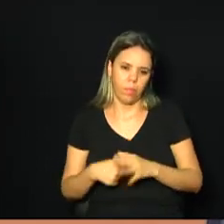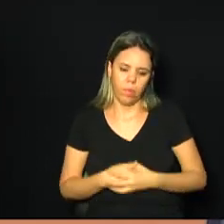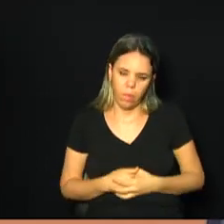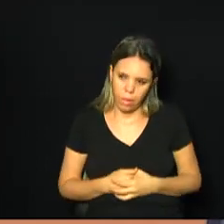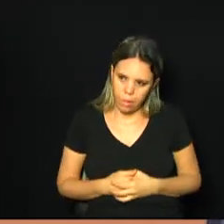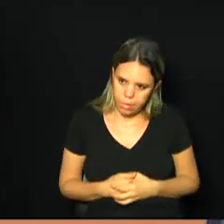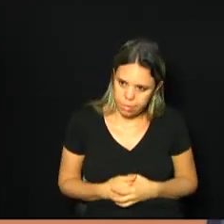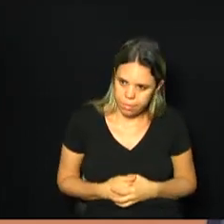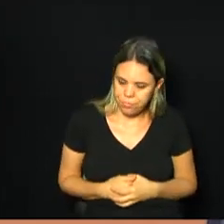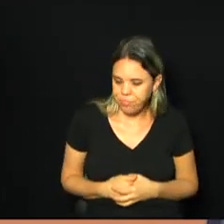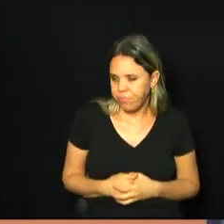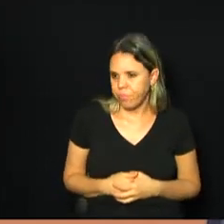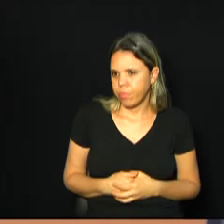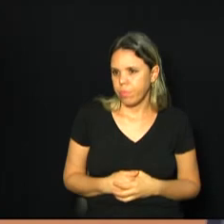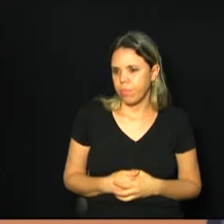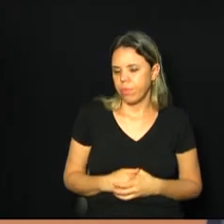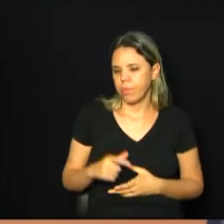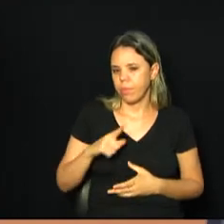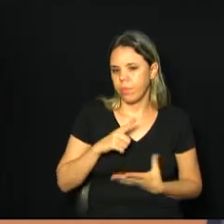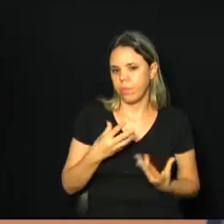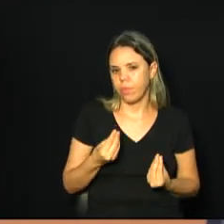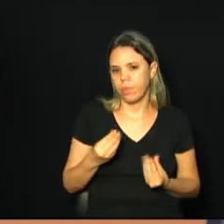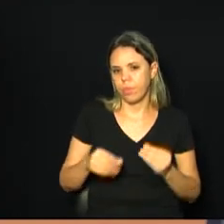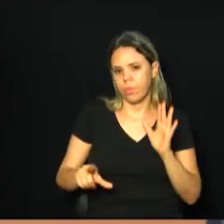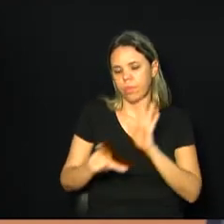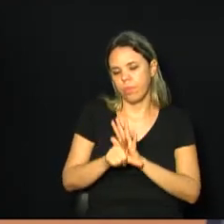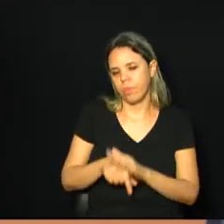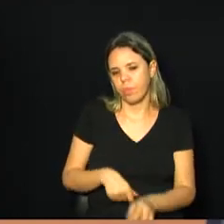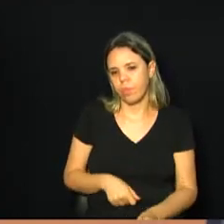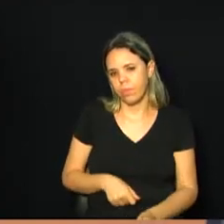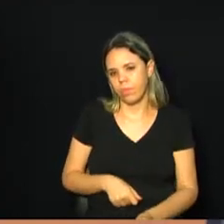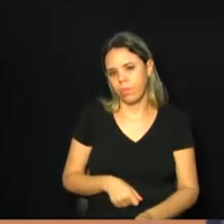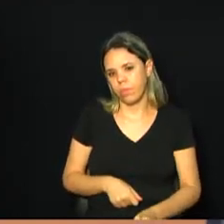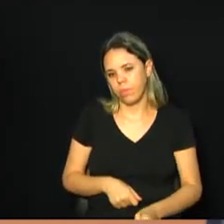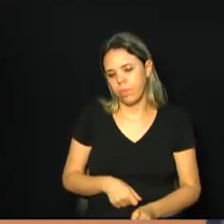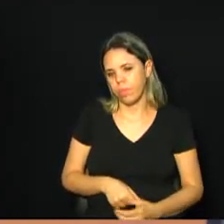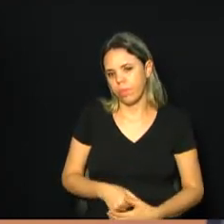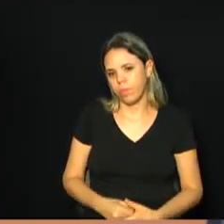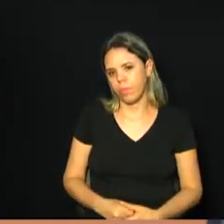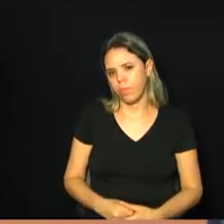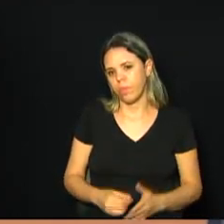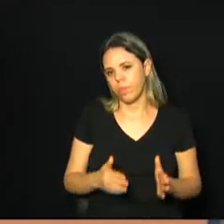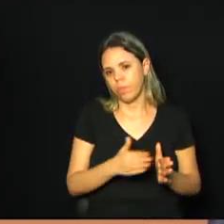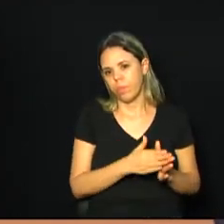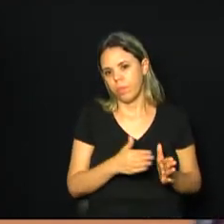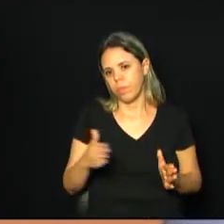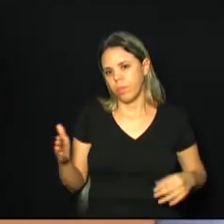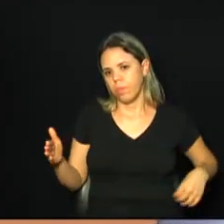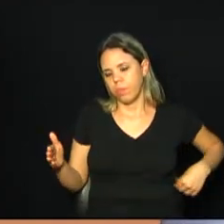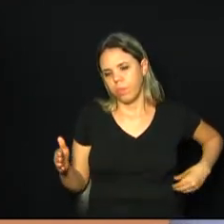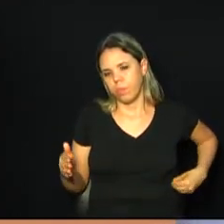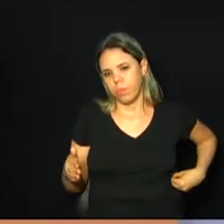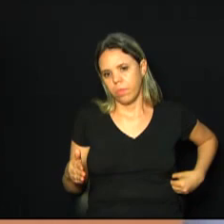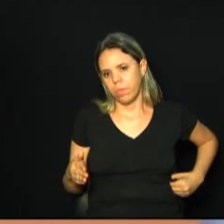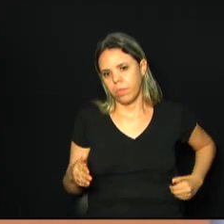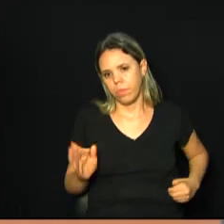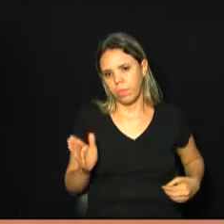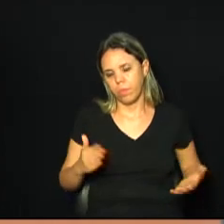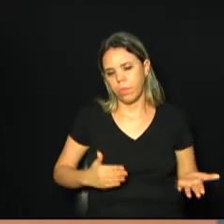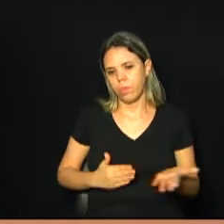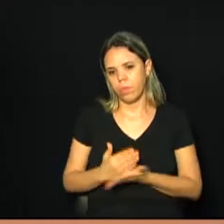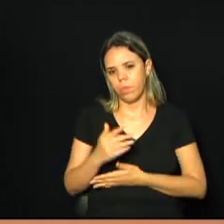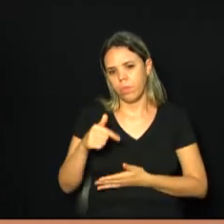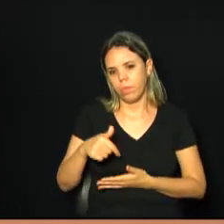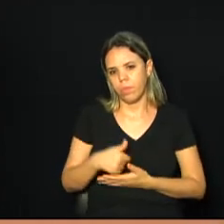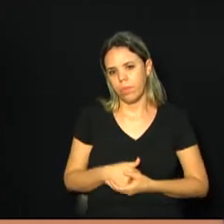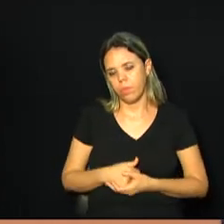Legislativo, nós temos muitas leis que, durante um período, a gente aprova ela aqui